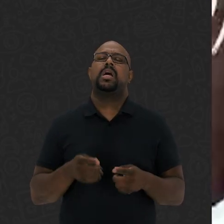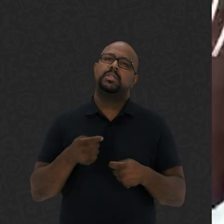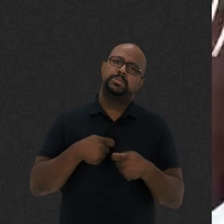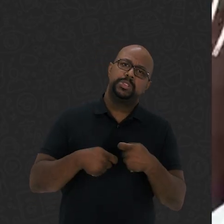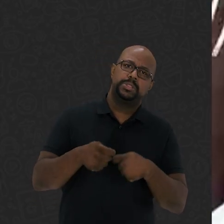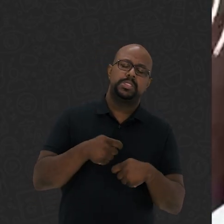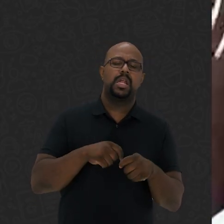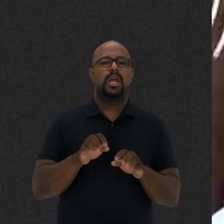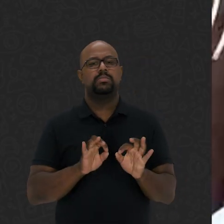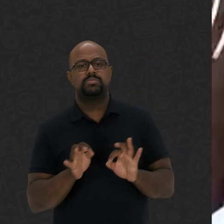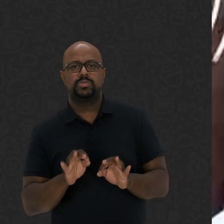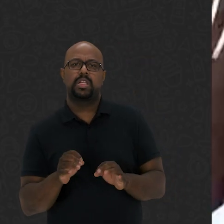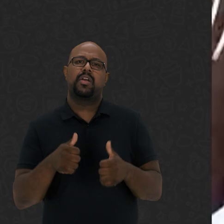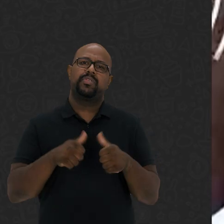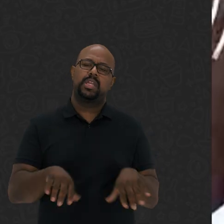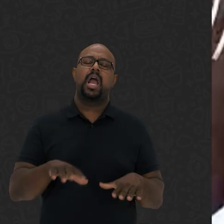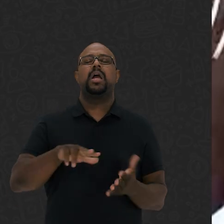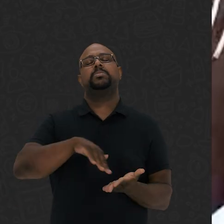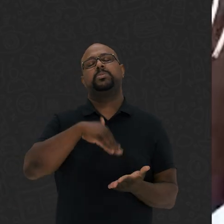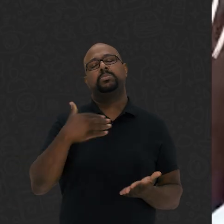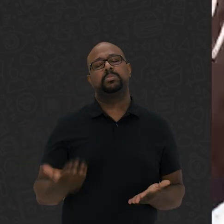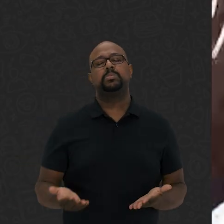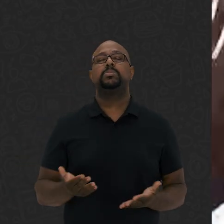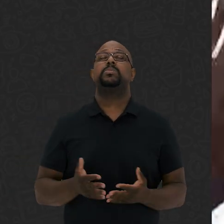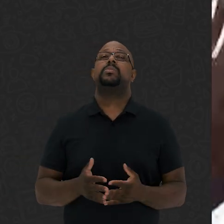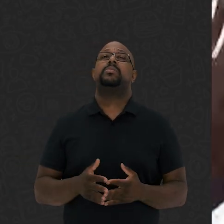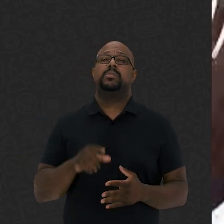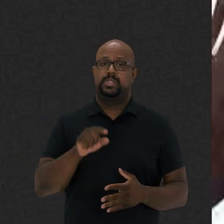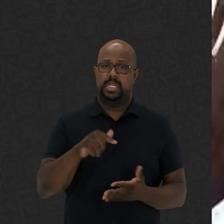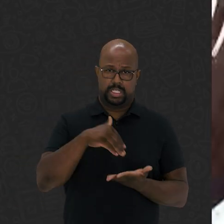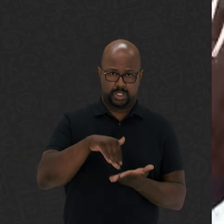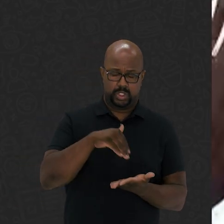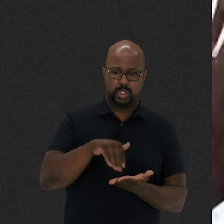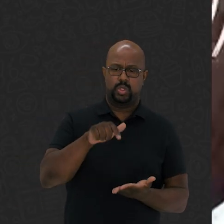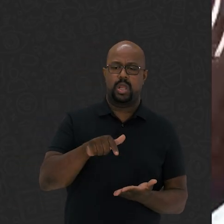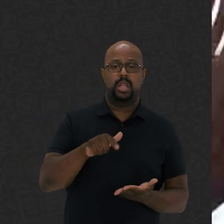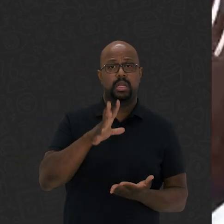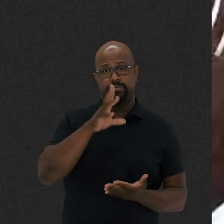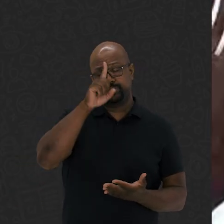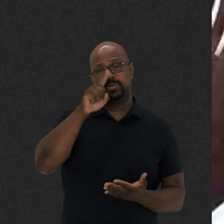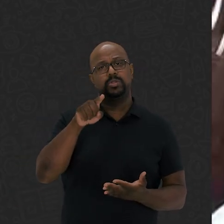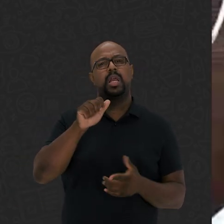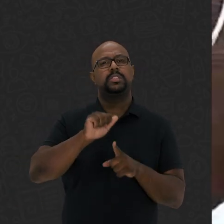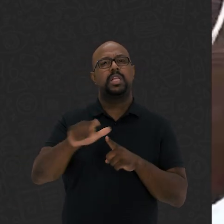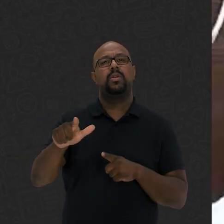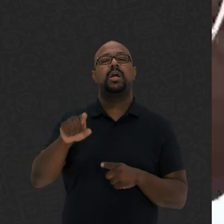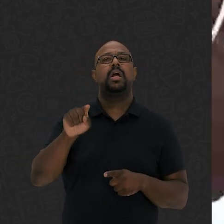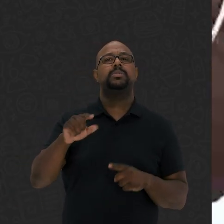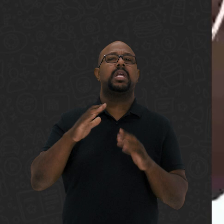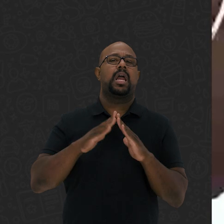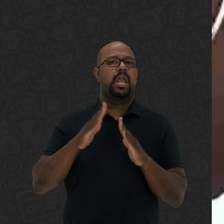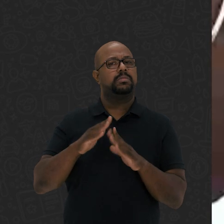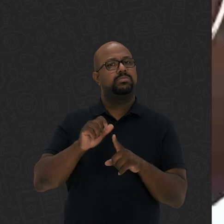para administrar, ficar durante o dia e tal. E nesse escritório, por coincidência, nós